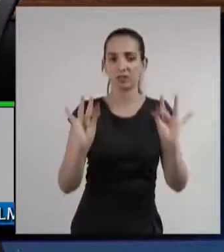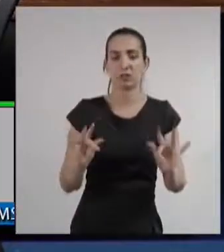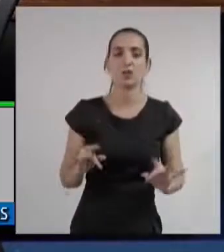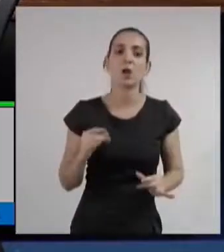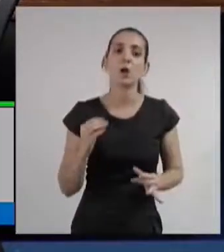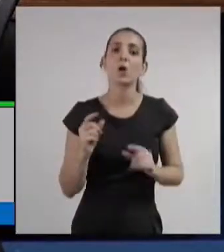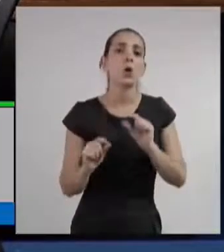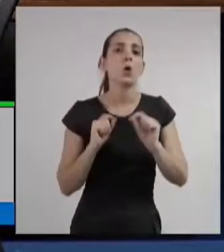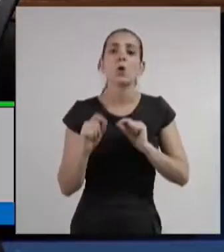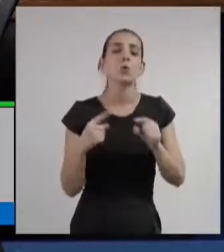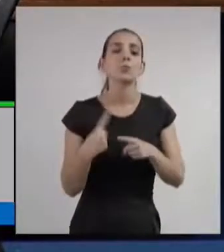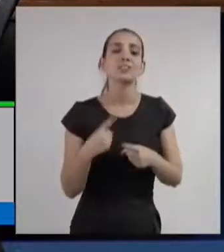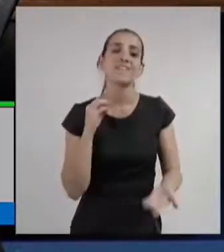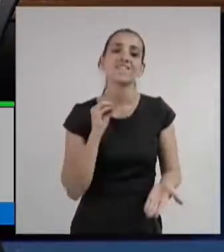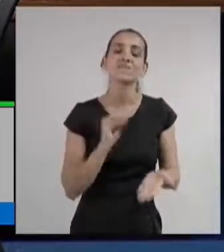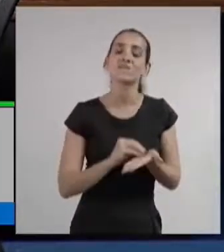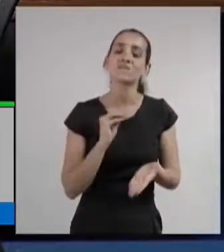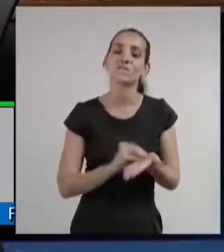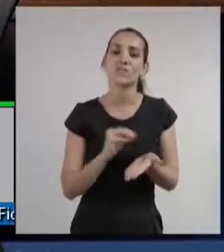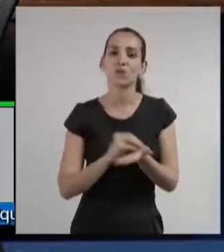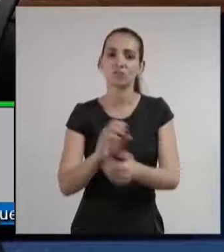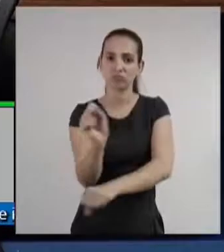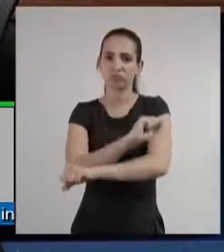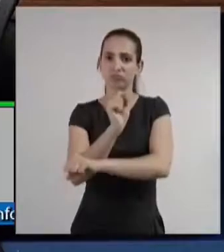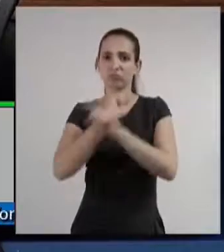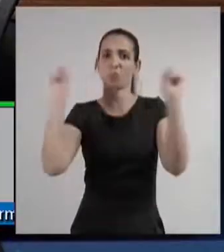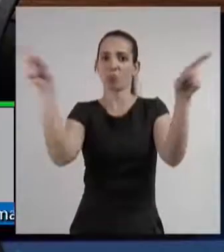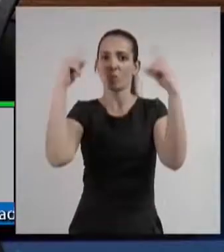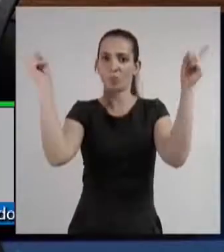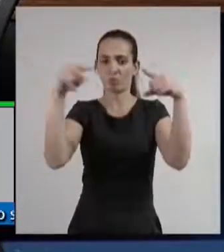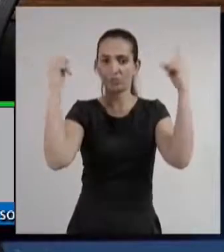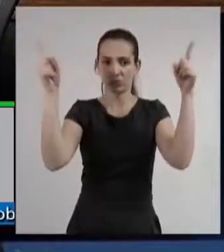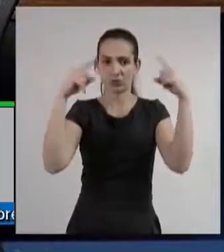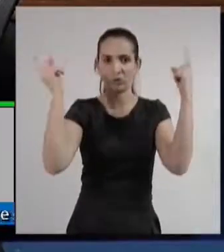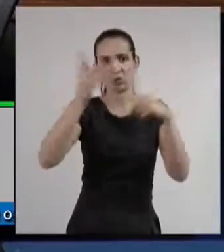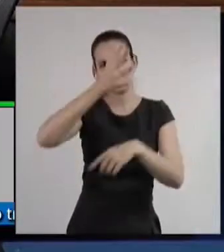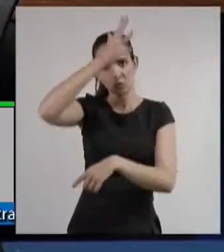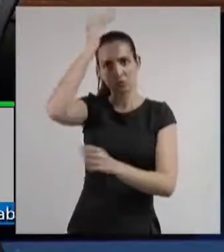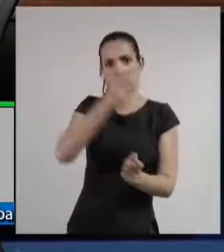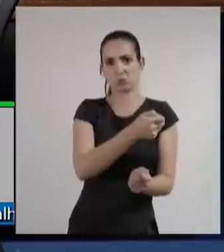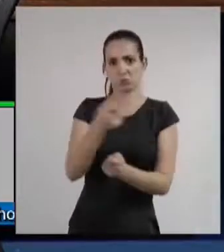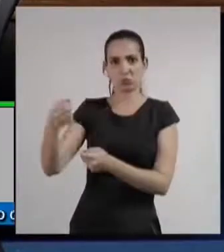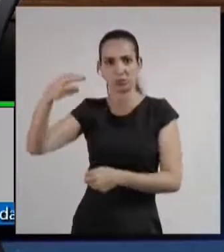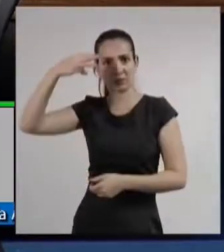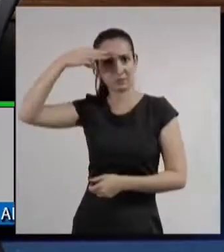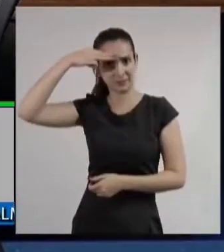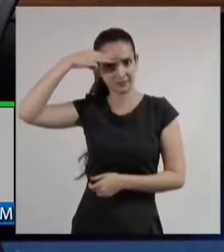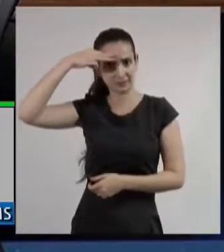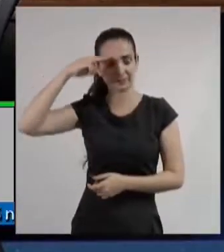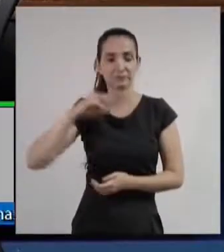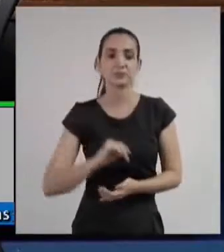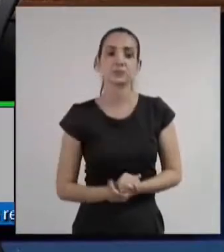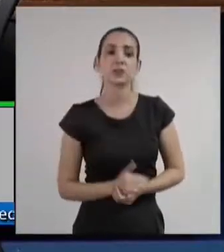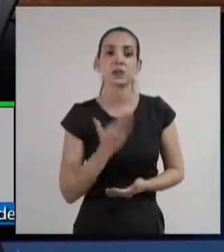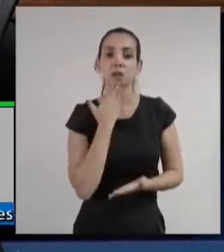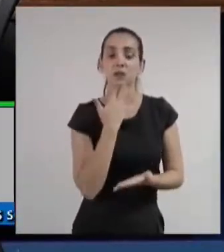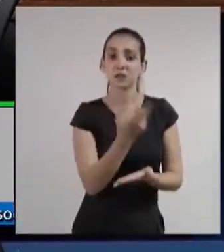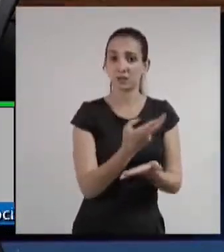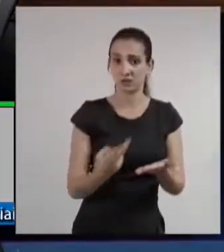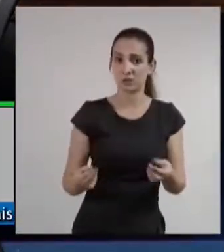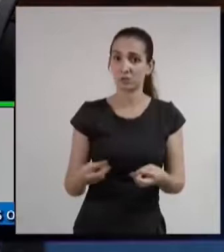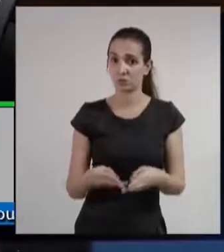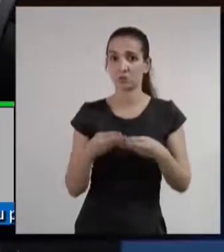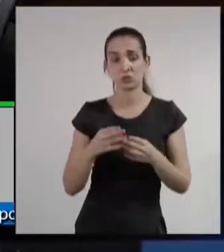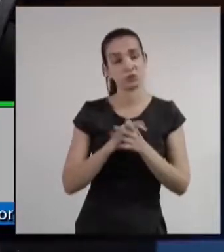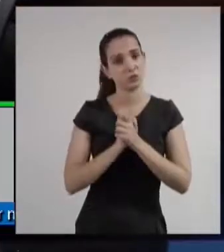a falta de viaturas de resgate por parte do Corpo de Bombeiro Militar. Requerimento de moção